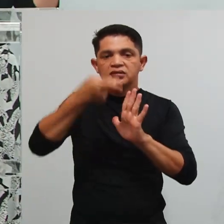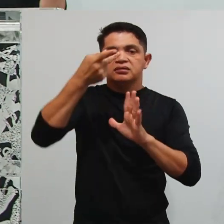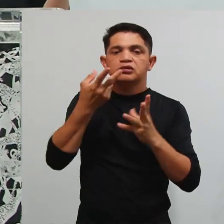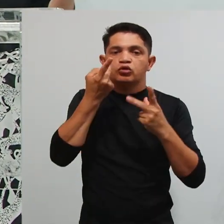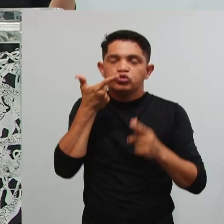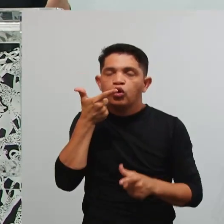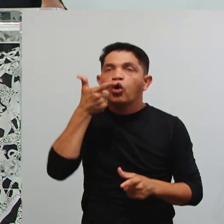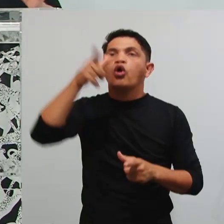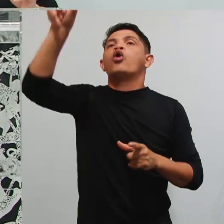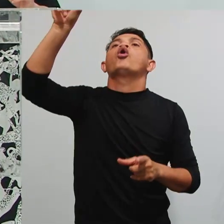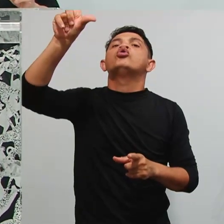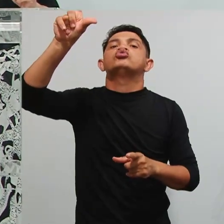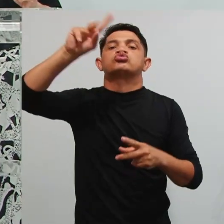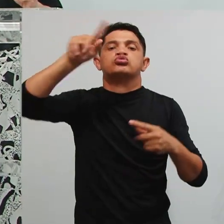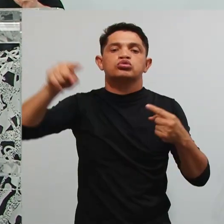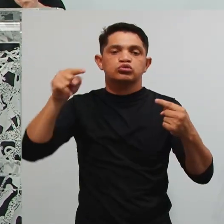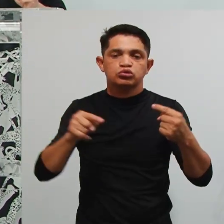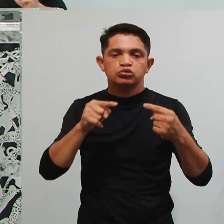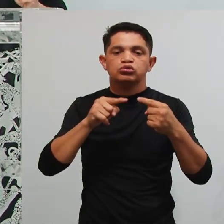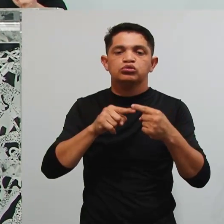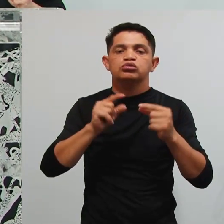outro gênero